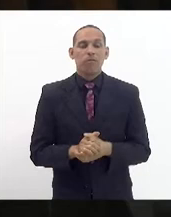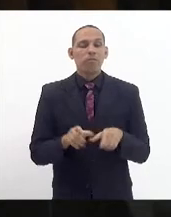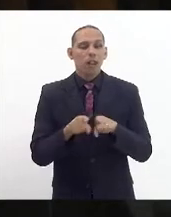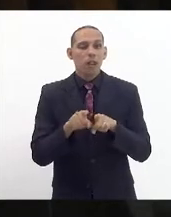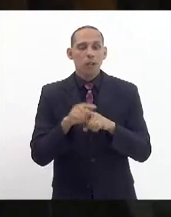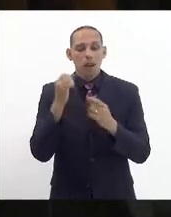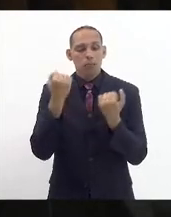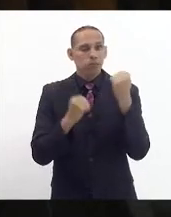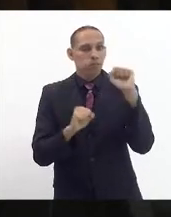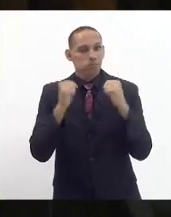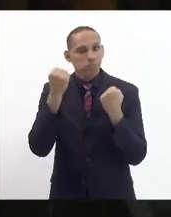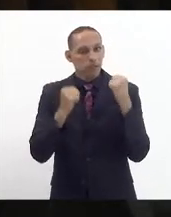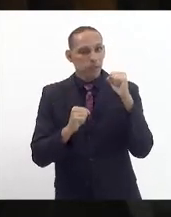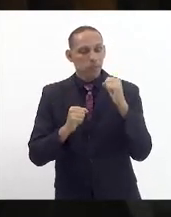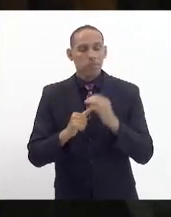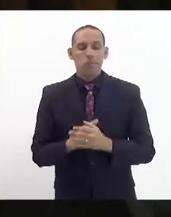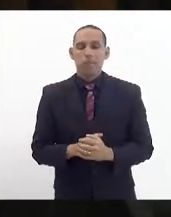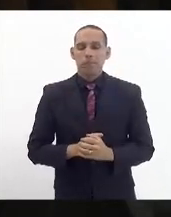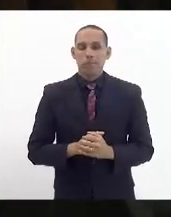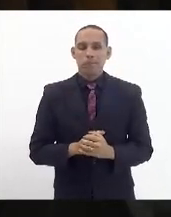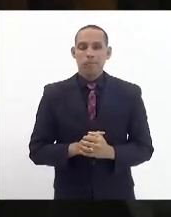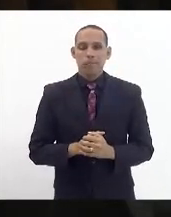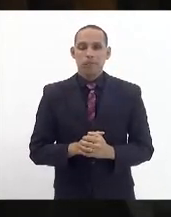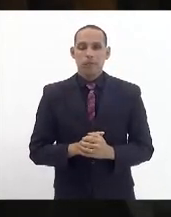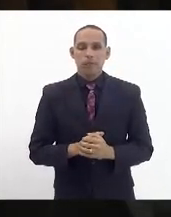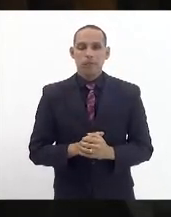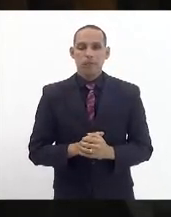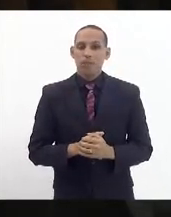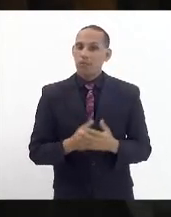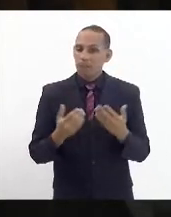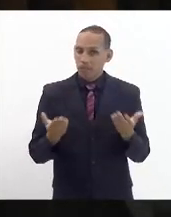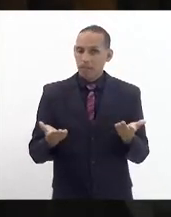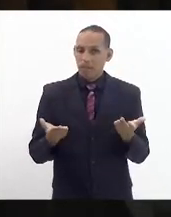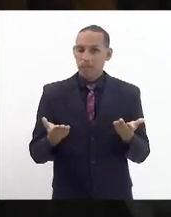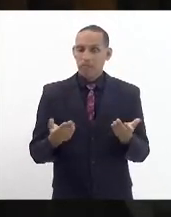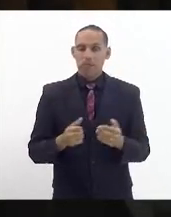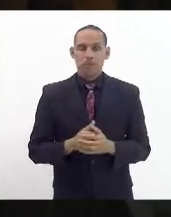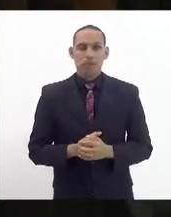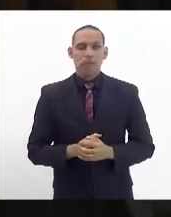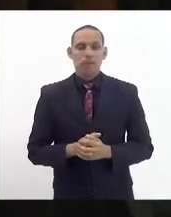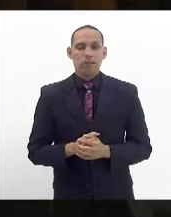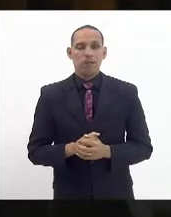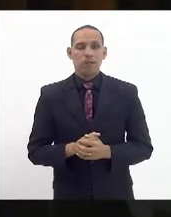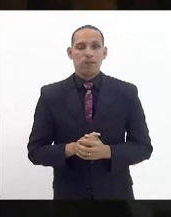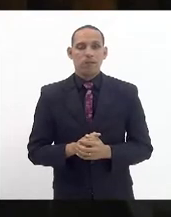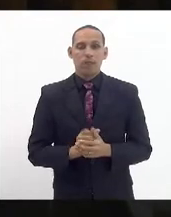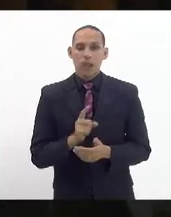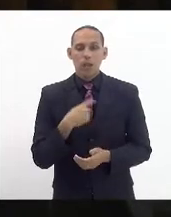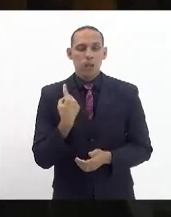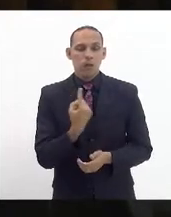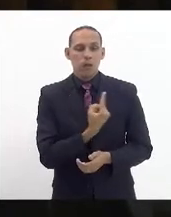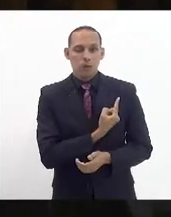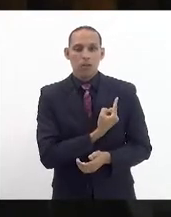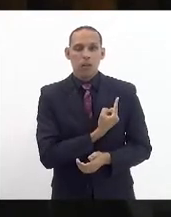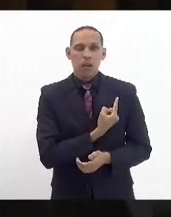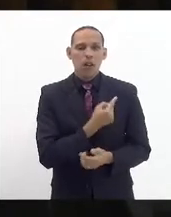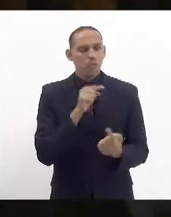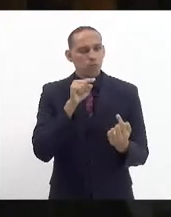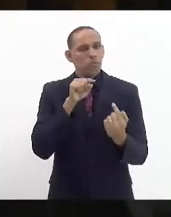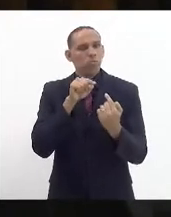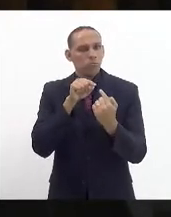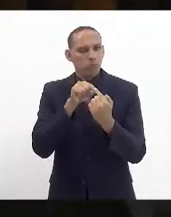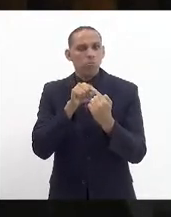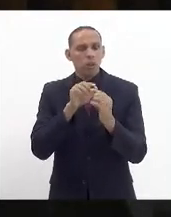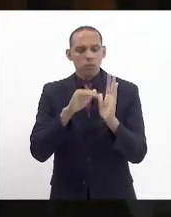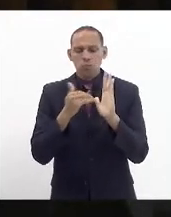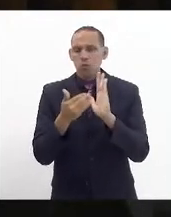da indústria. E, portanto, nós somos favoráveis a tudo